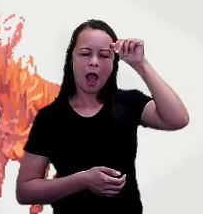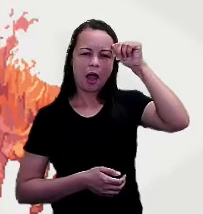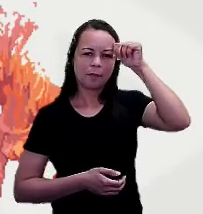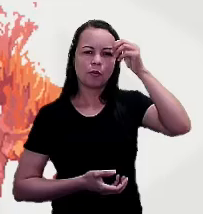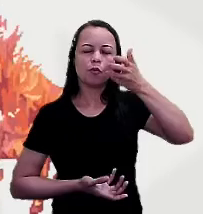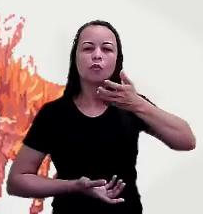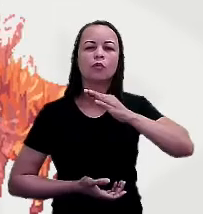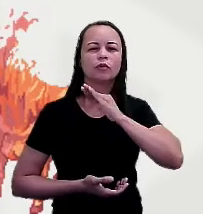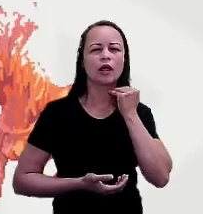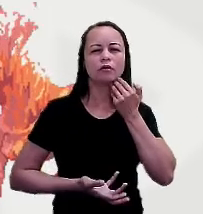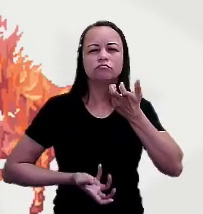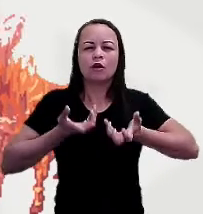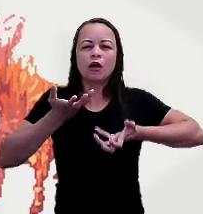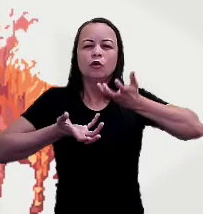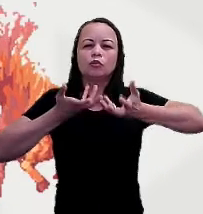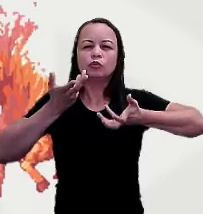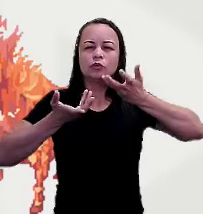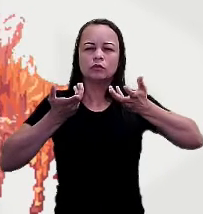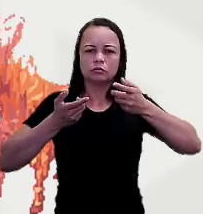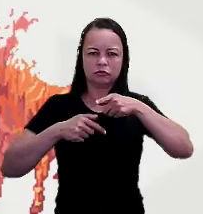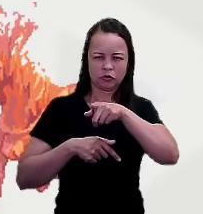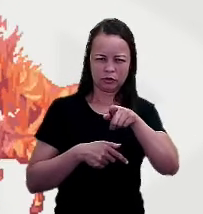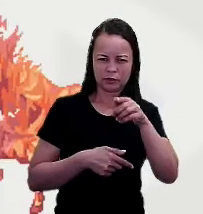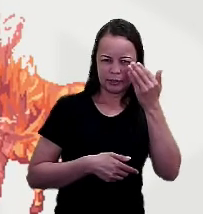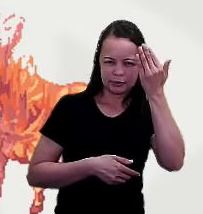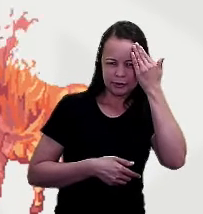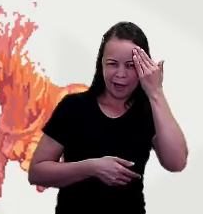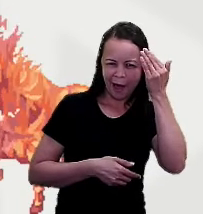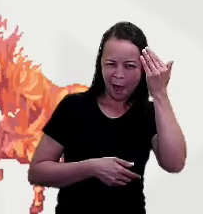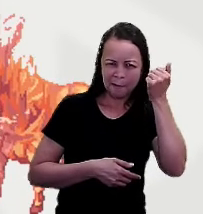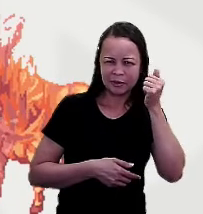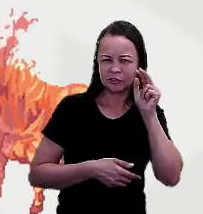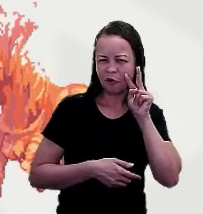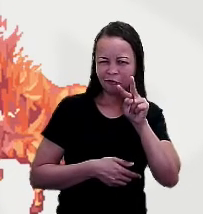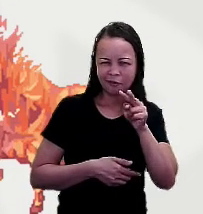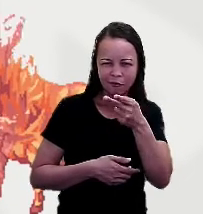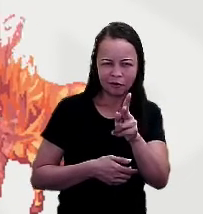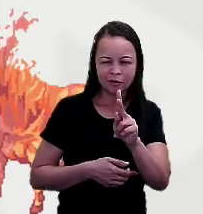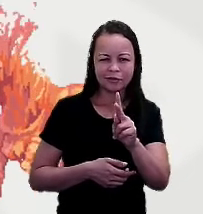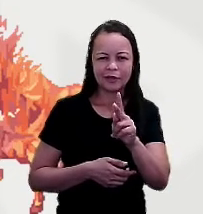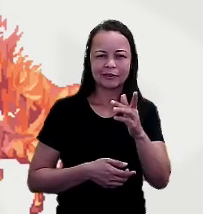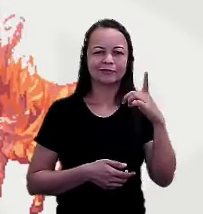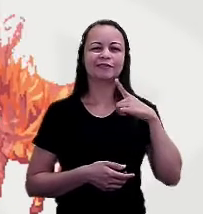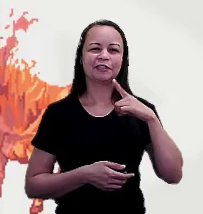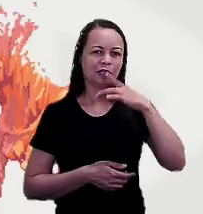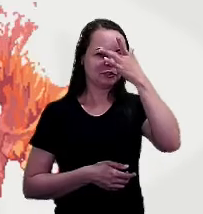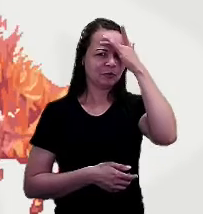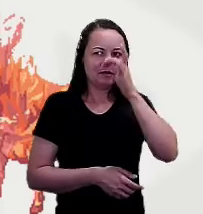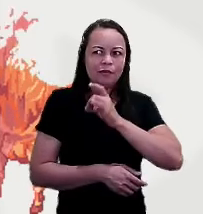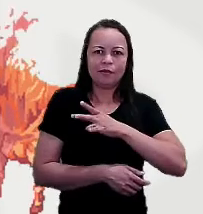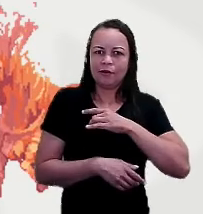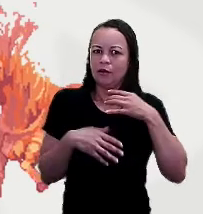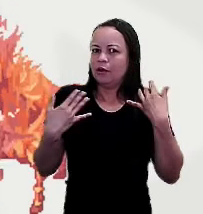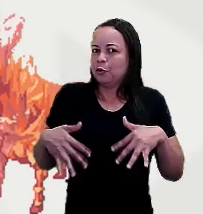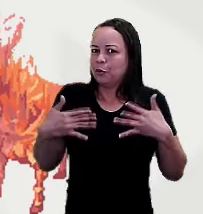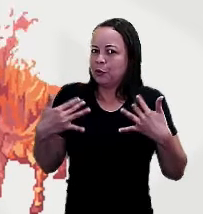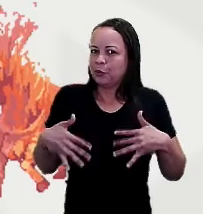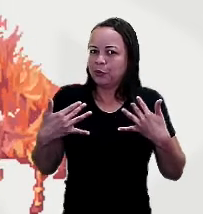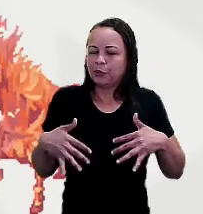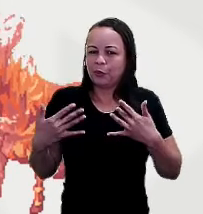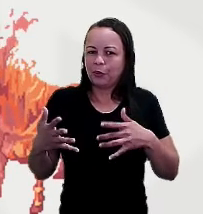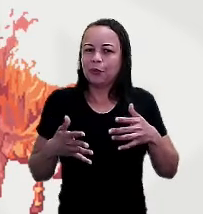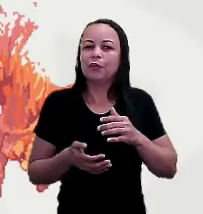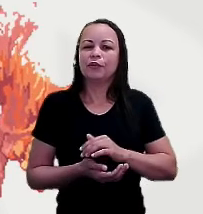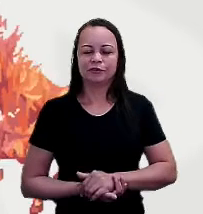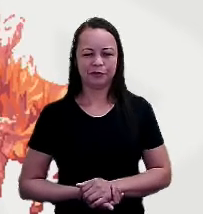ouviu essa história de uma mula sem cabeça? Meu Deus do céu. Tem gente que morre de medo, né? Quando escuta essa historinha, já